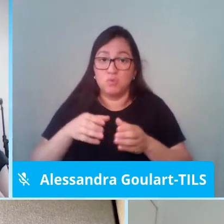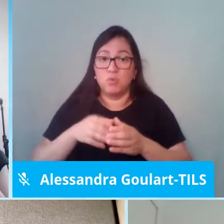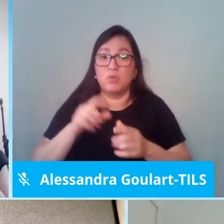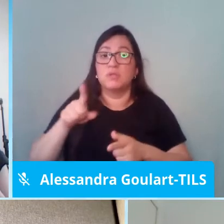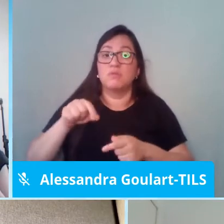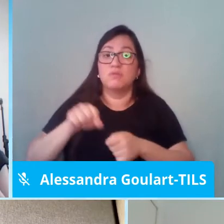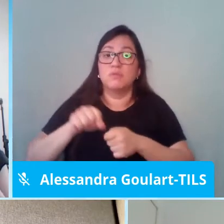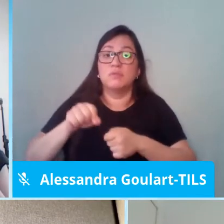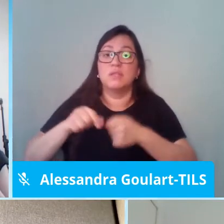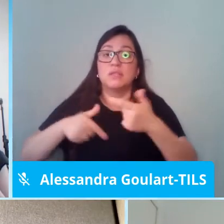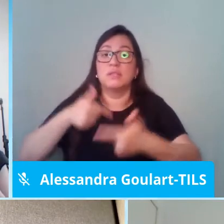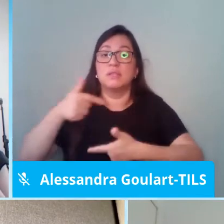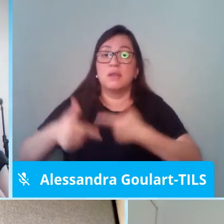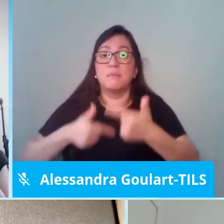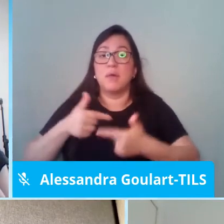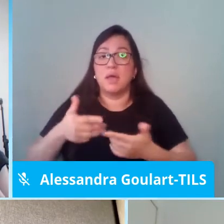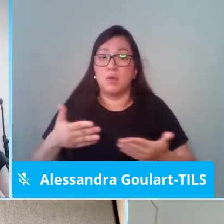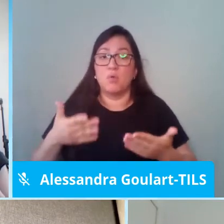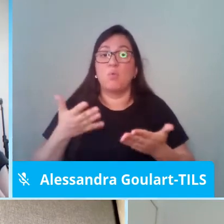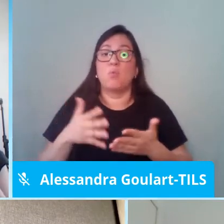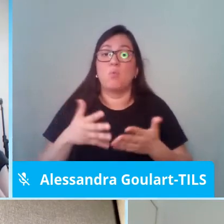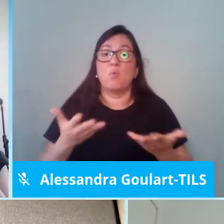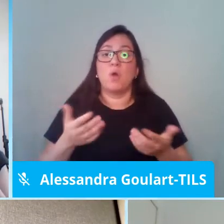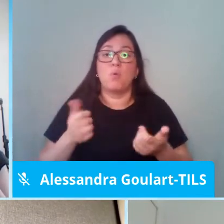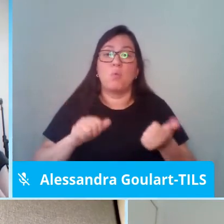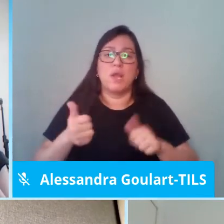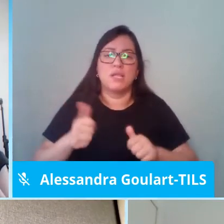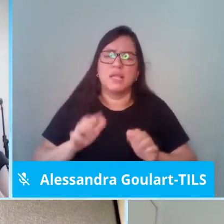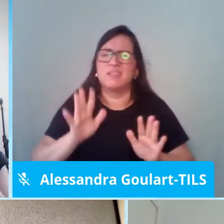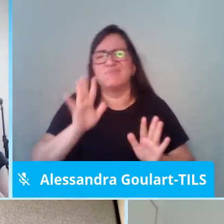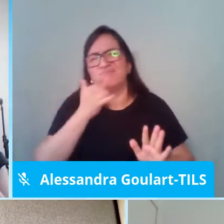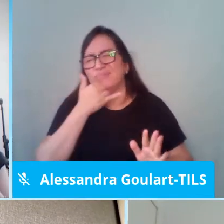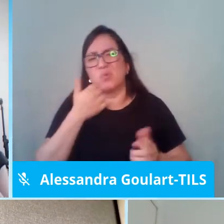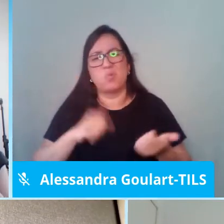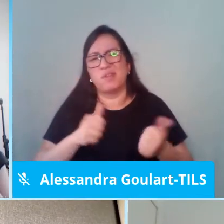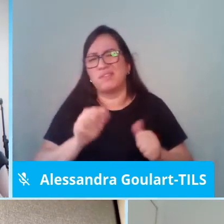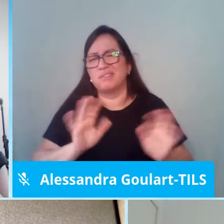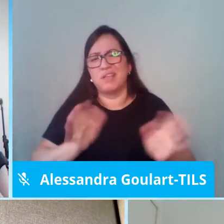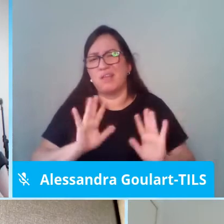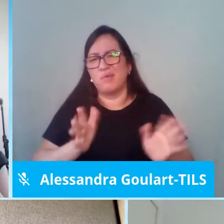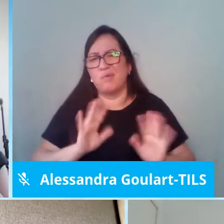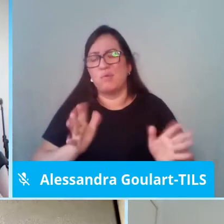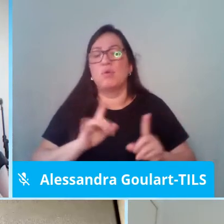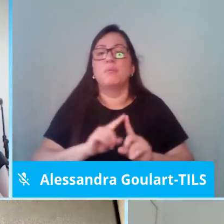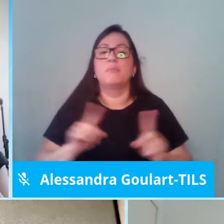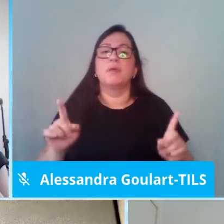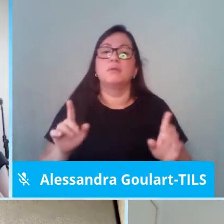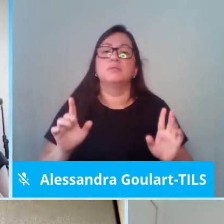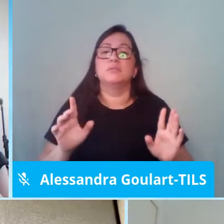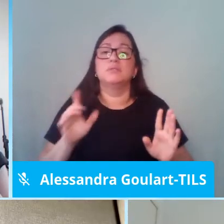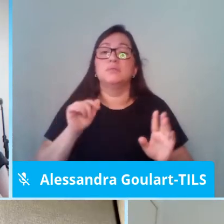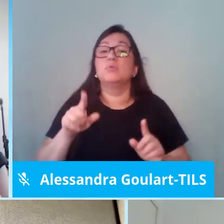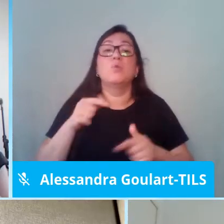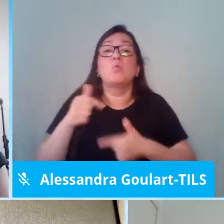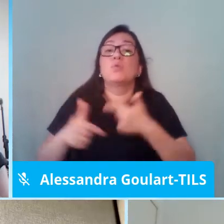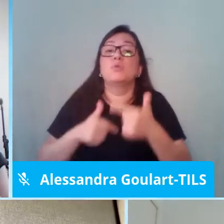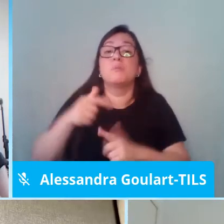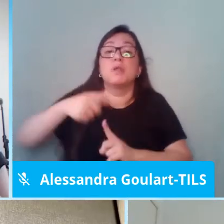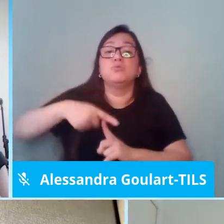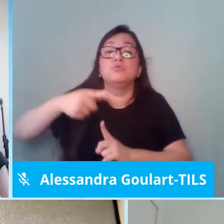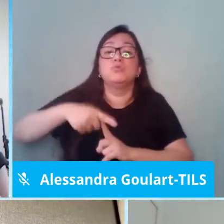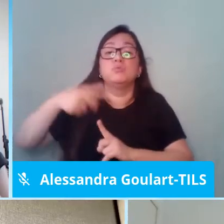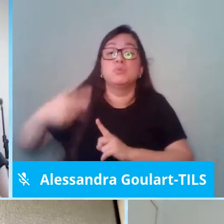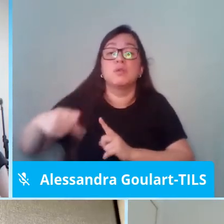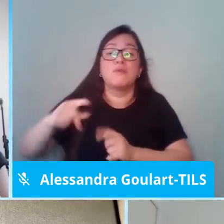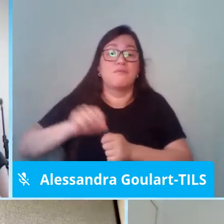fazem, pela qualidade, não vou dizer qualidade, eu acho que qualidade não, mas pelo que elas fazem, né? Então, não é que